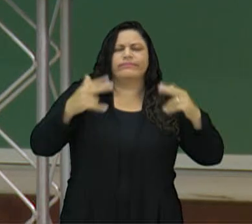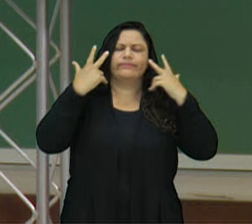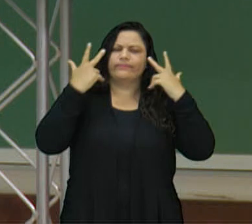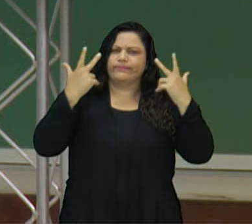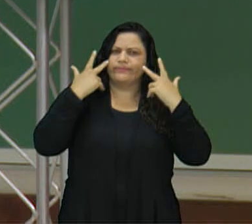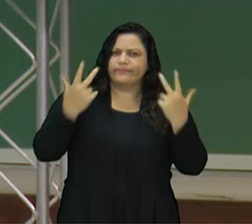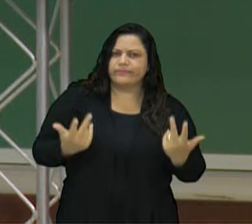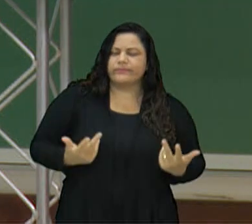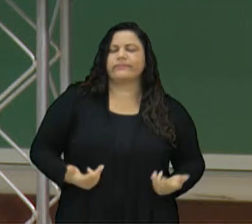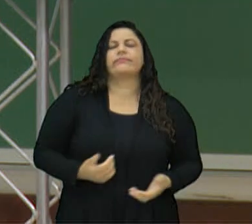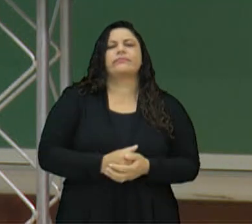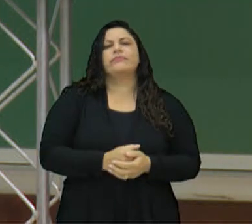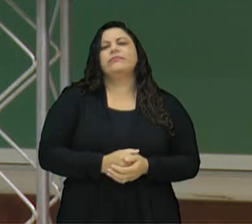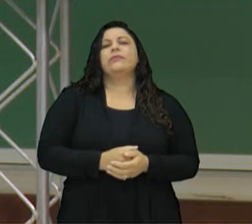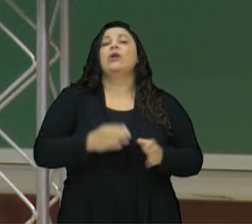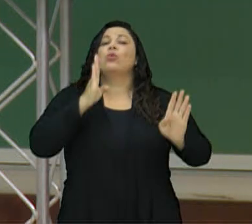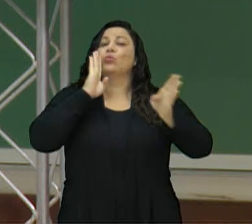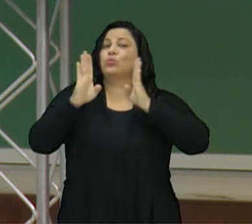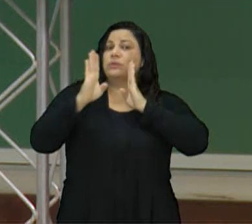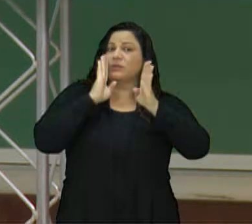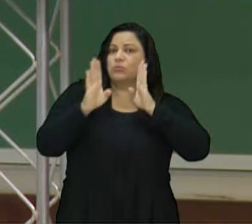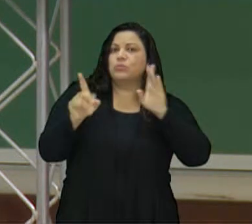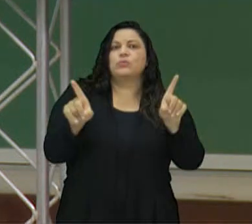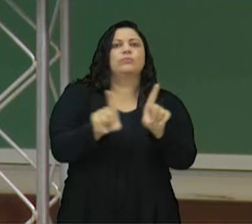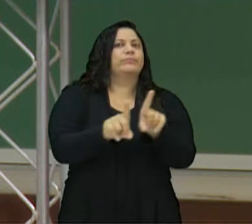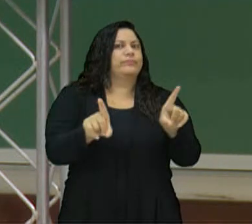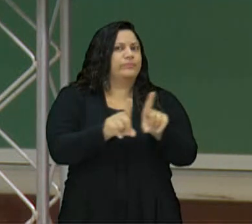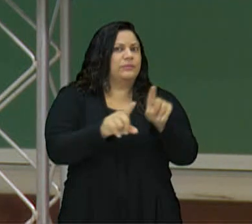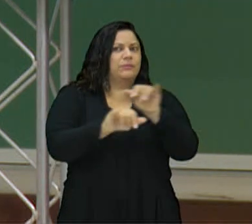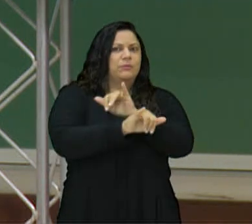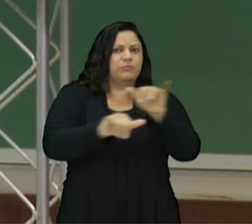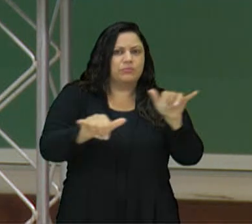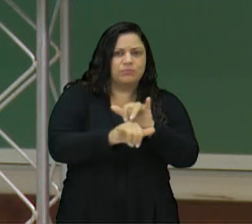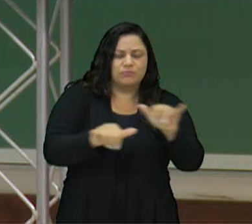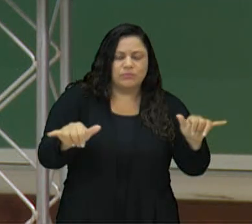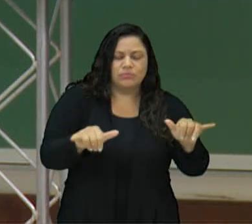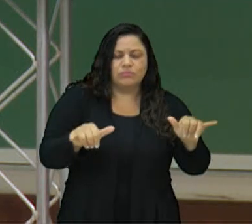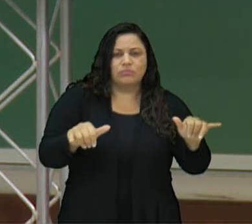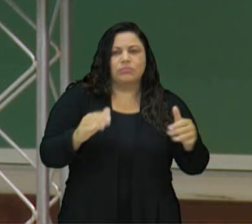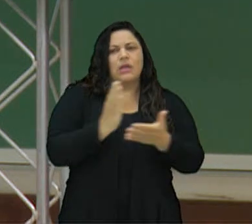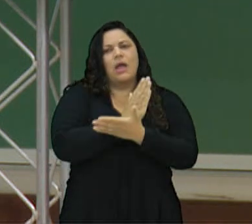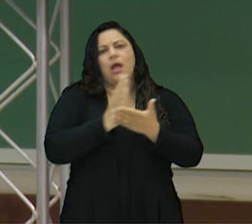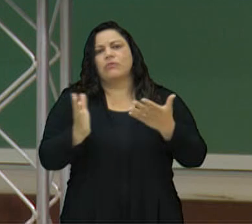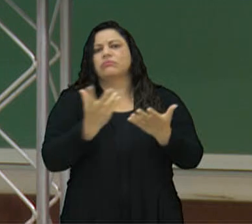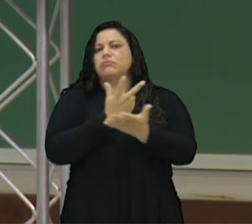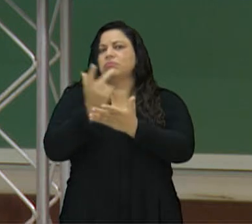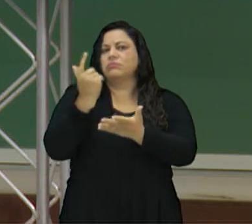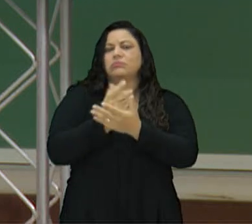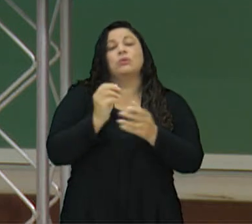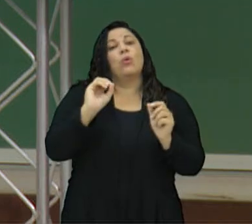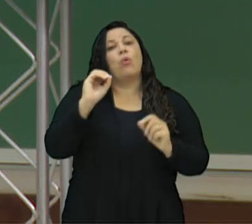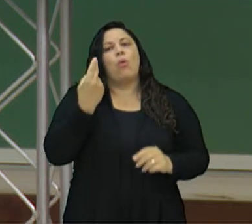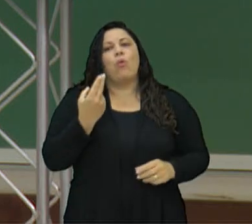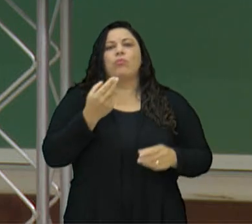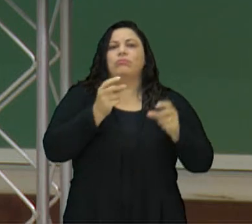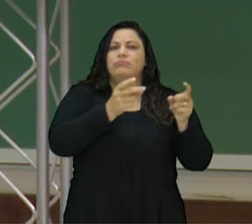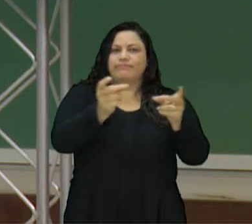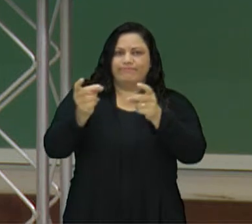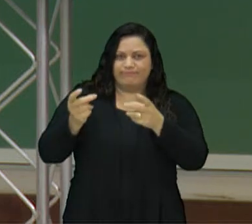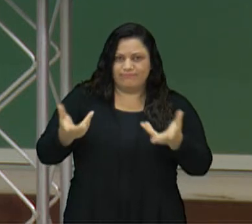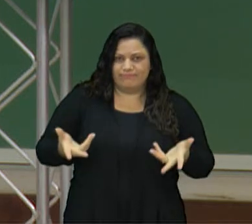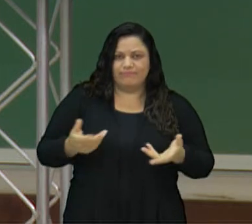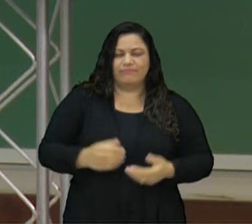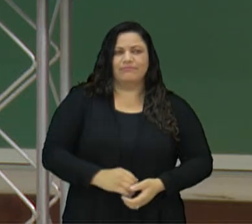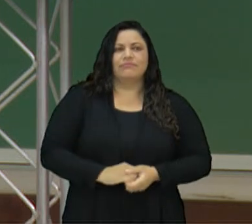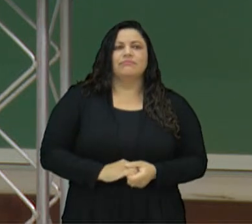Facebook, né? Temos muita facilidade para anunciar algo que queremos comprar ou vender. Adelante,